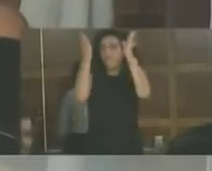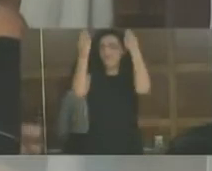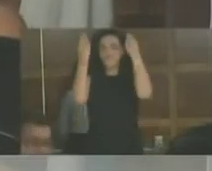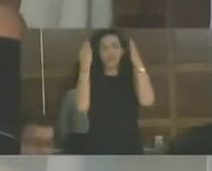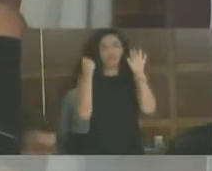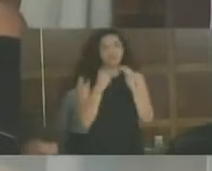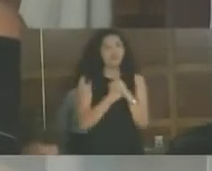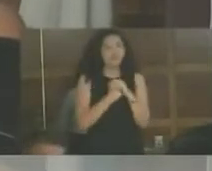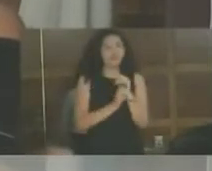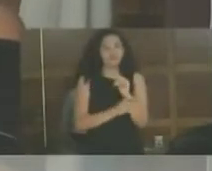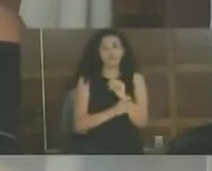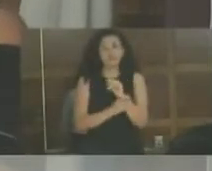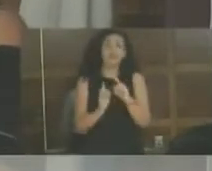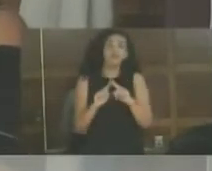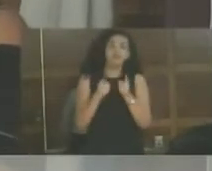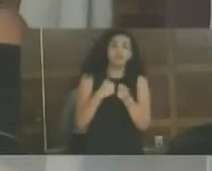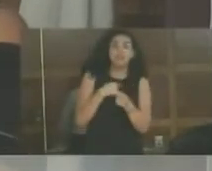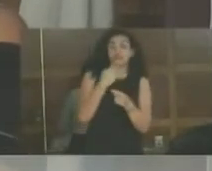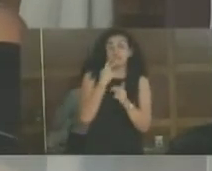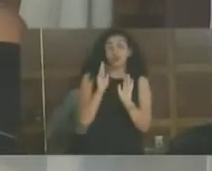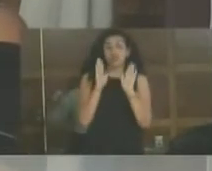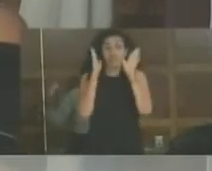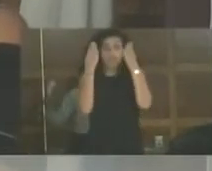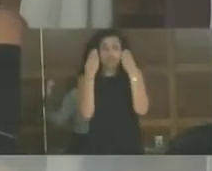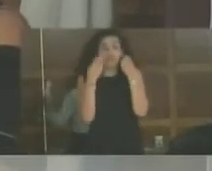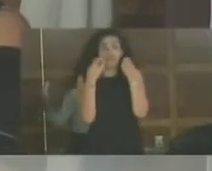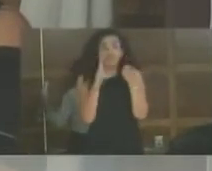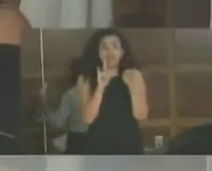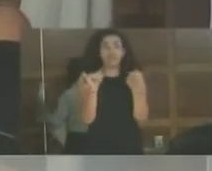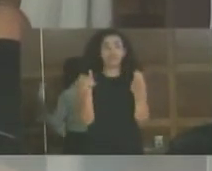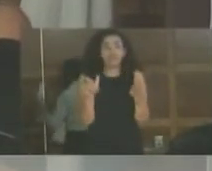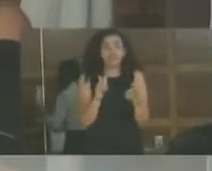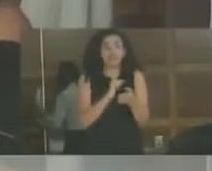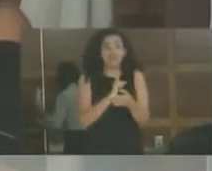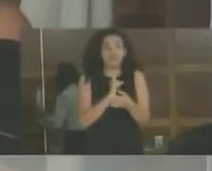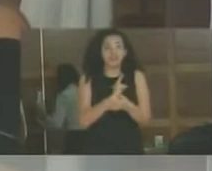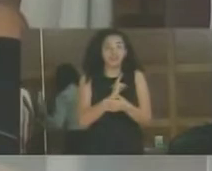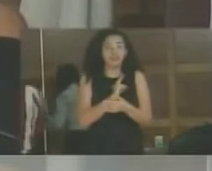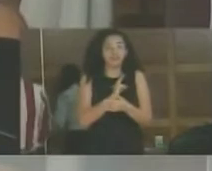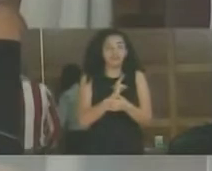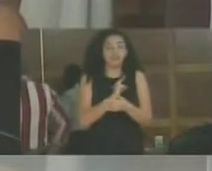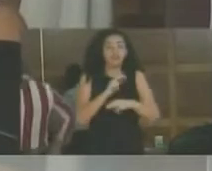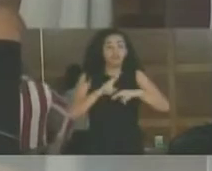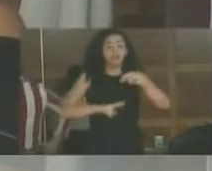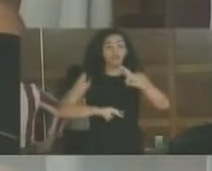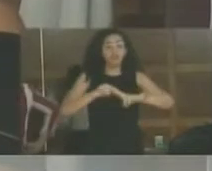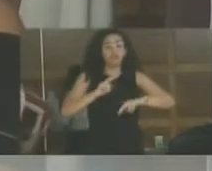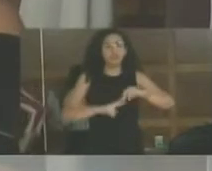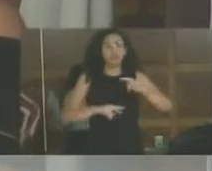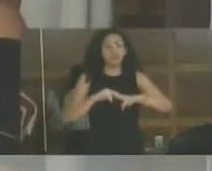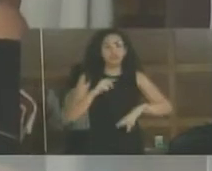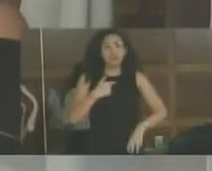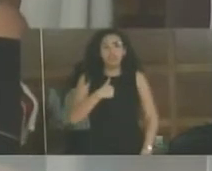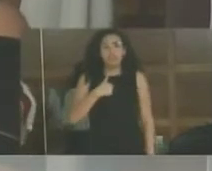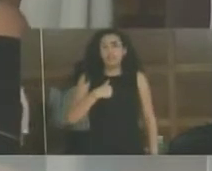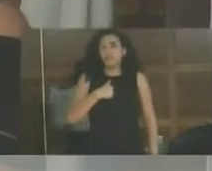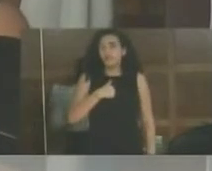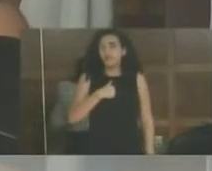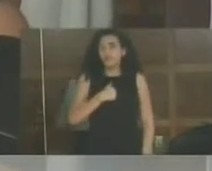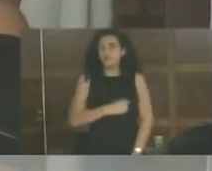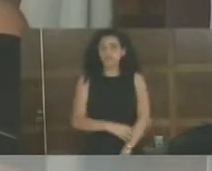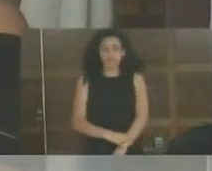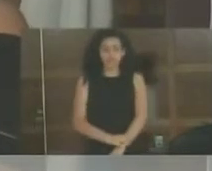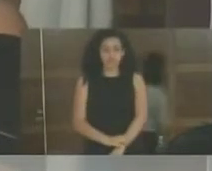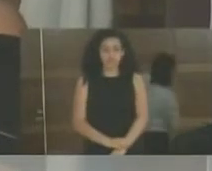muito festeira. Mas eu vou falar aqui sobre o torneio que vai haver dos quadrilheiros, porque eu sou madrinha da Dito Pérez, não é novidade para